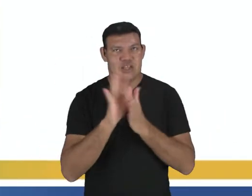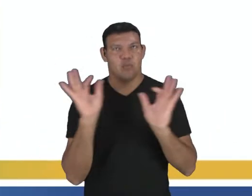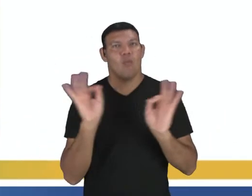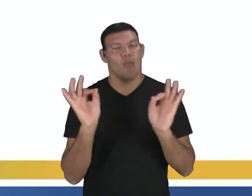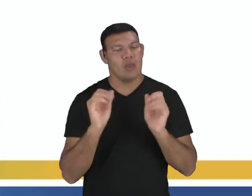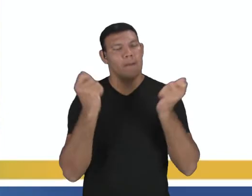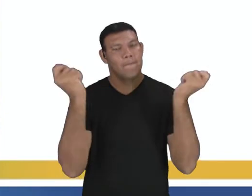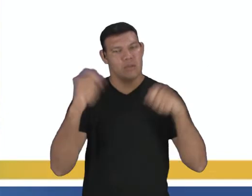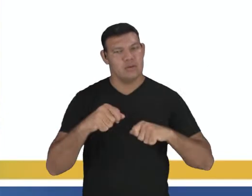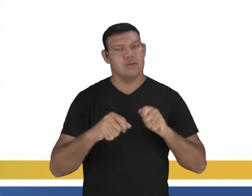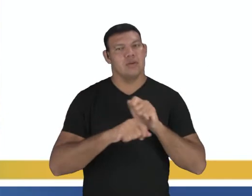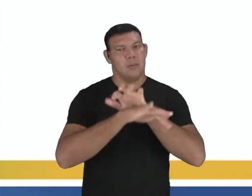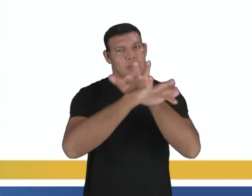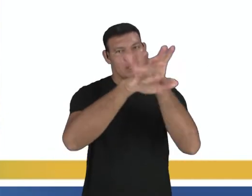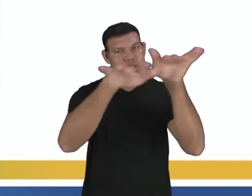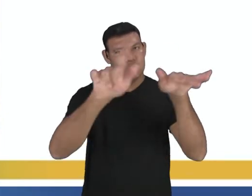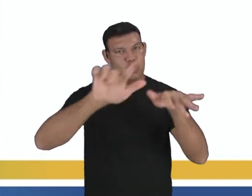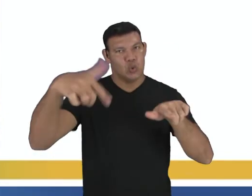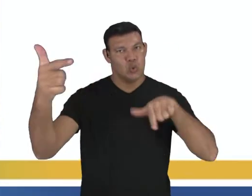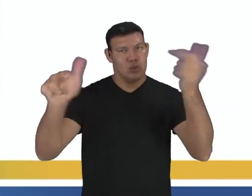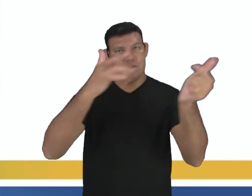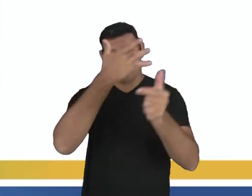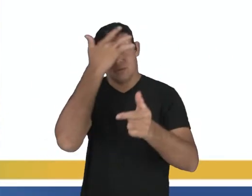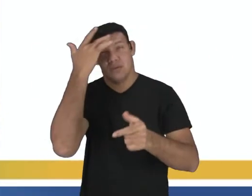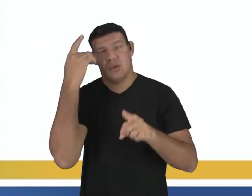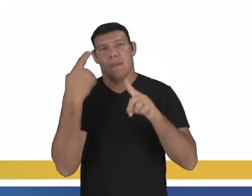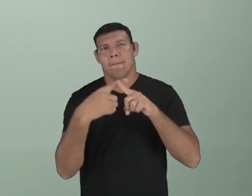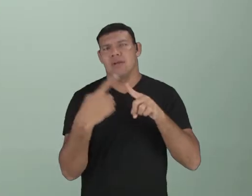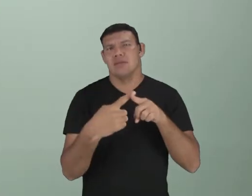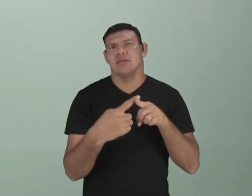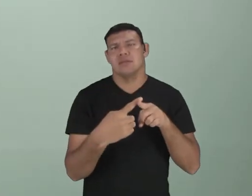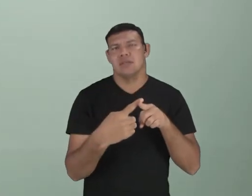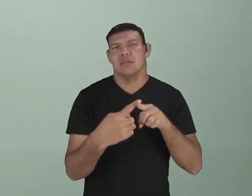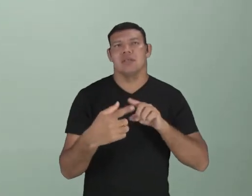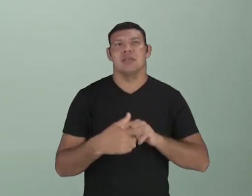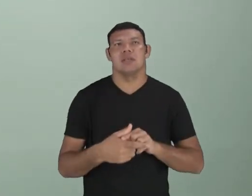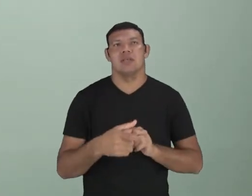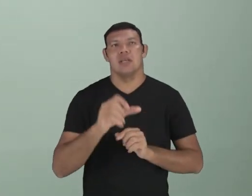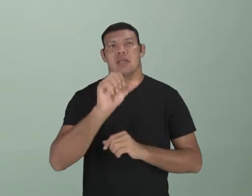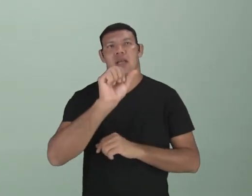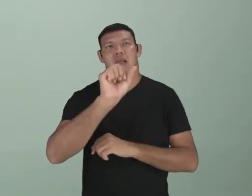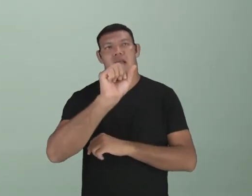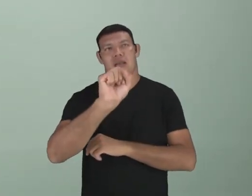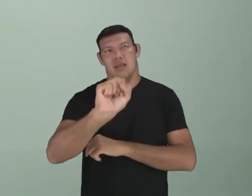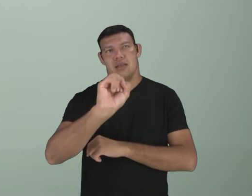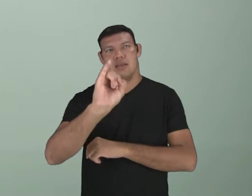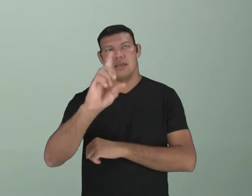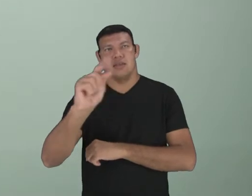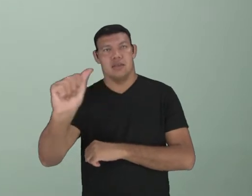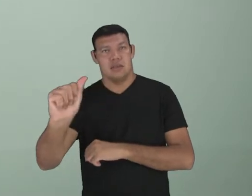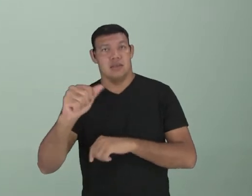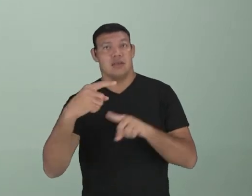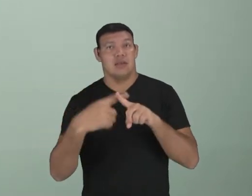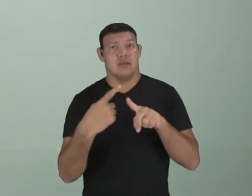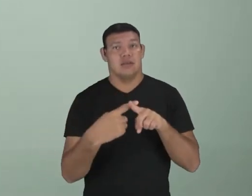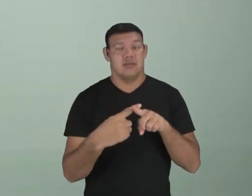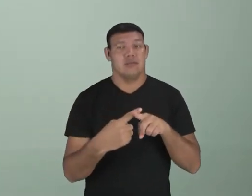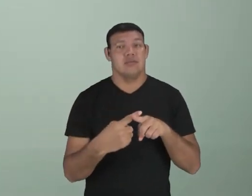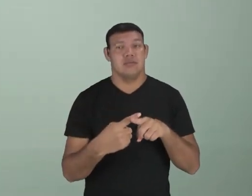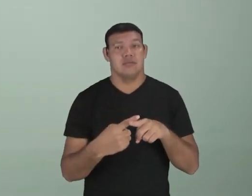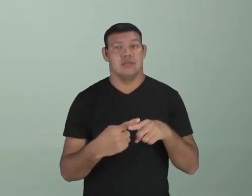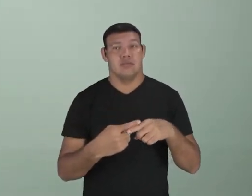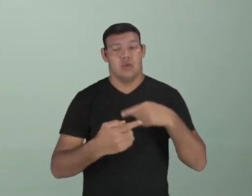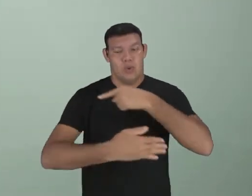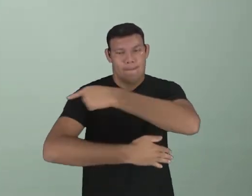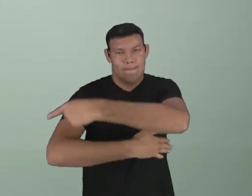transmitir o vírus para outras pessoas. Então, por que é síndrome da imunodeficiência adquirida? A pessoa acometida pelo vírus HIV, ela tem o seu